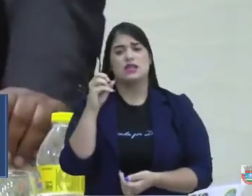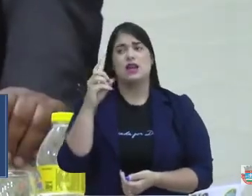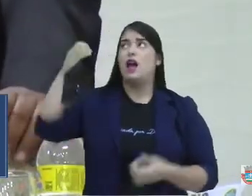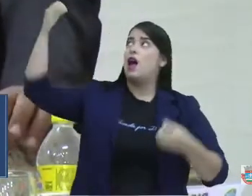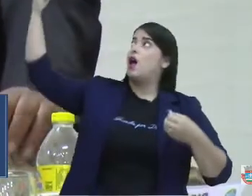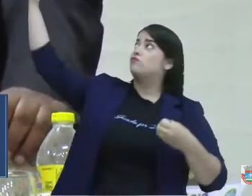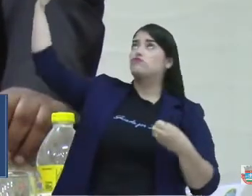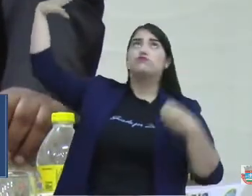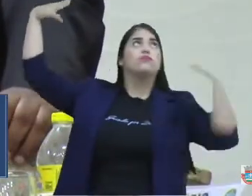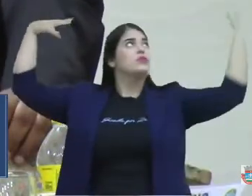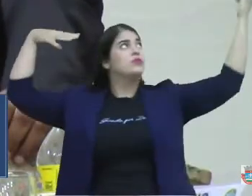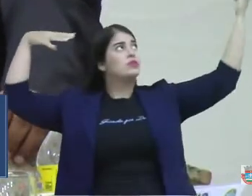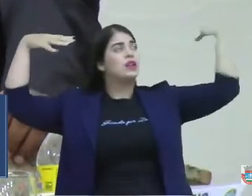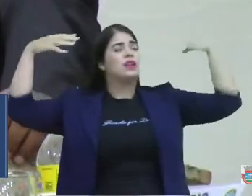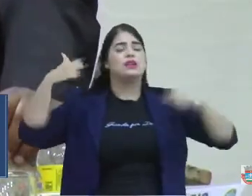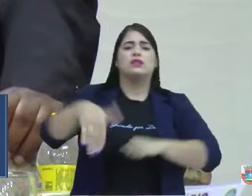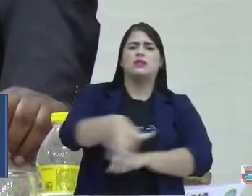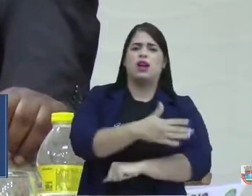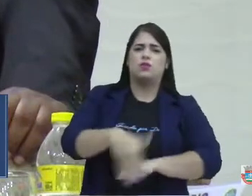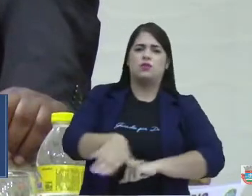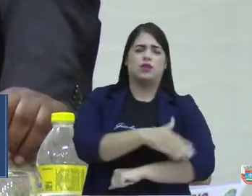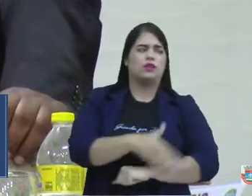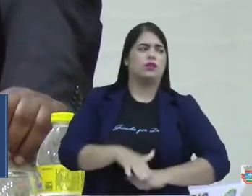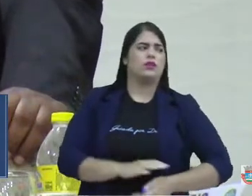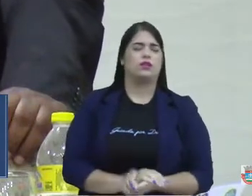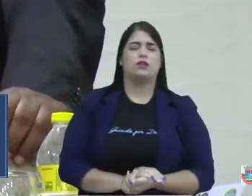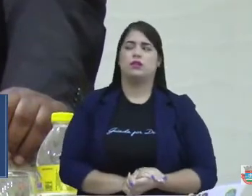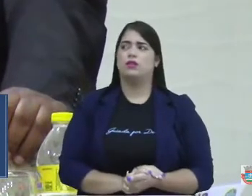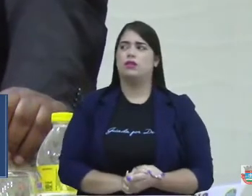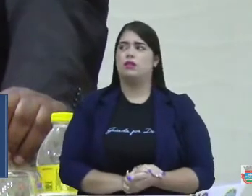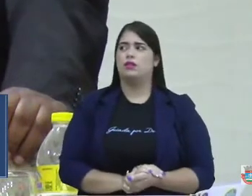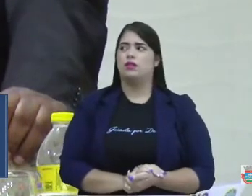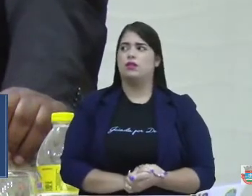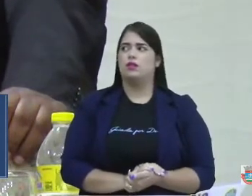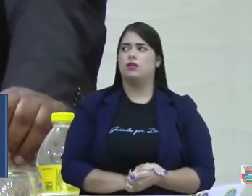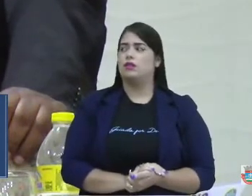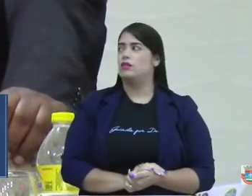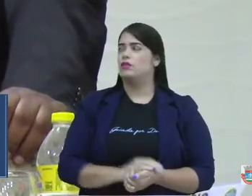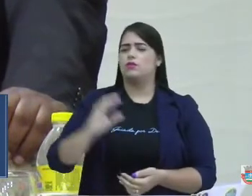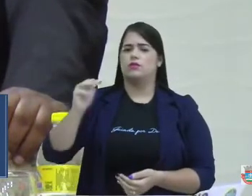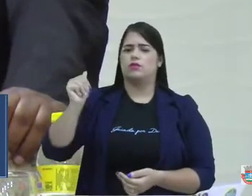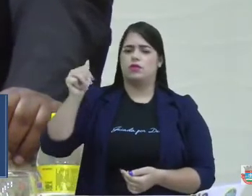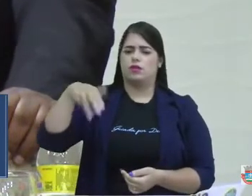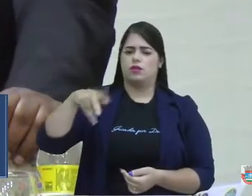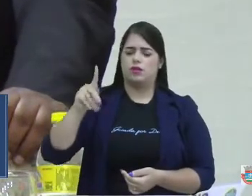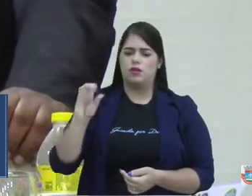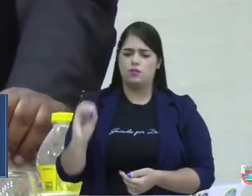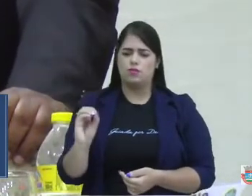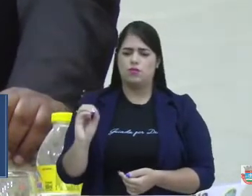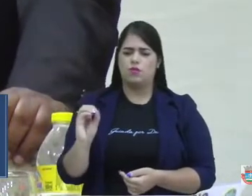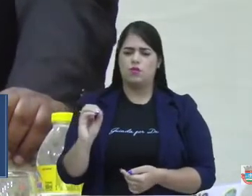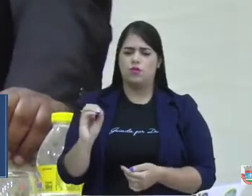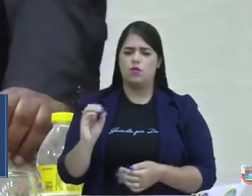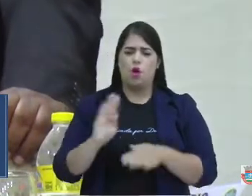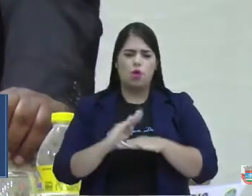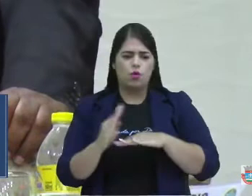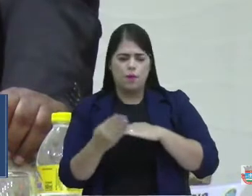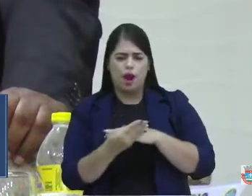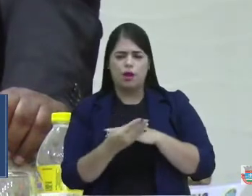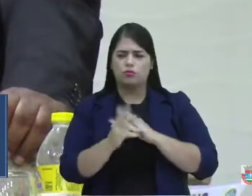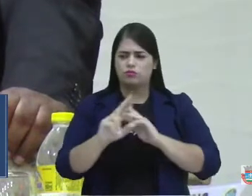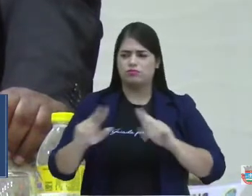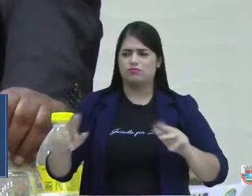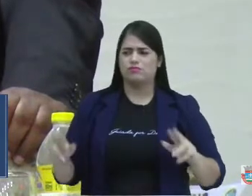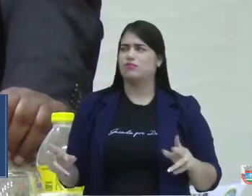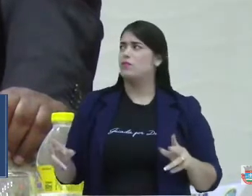lâmpadas da rua 10 de maio, da rua do campo, outros bairros da vila,